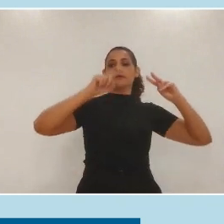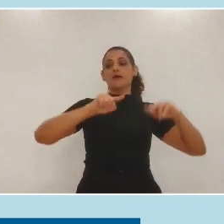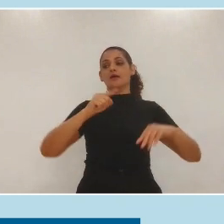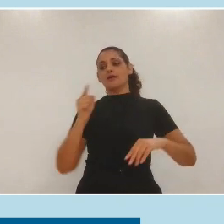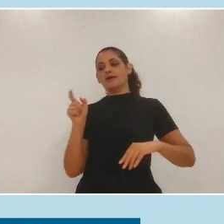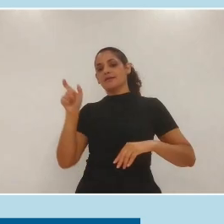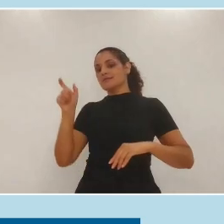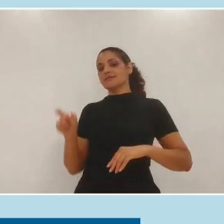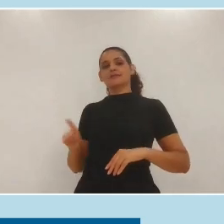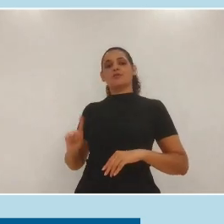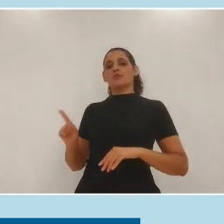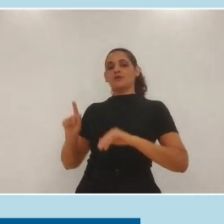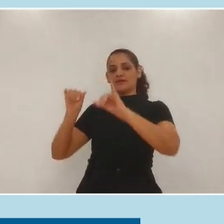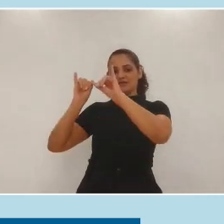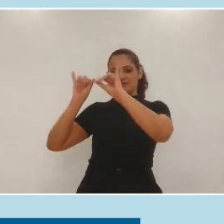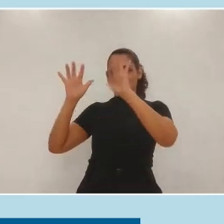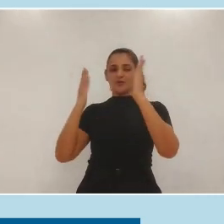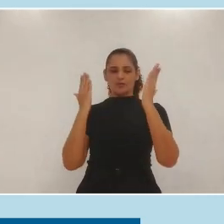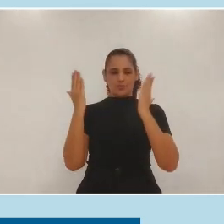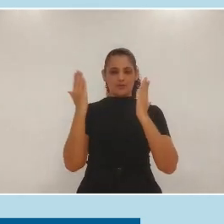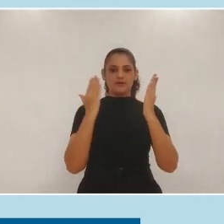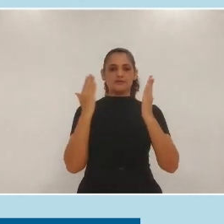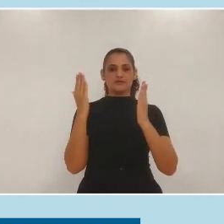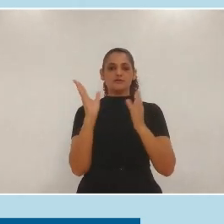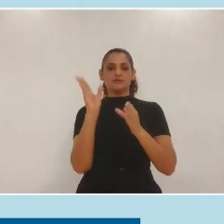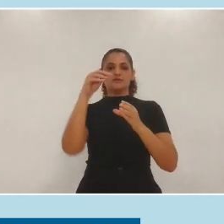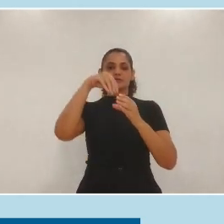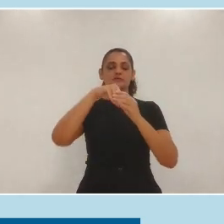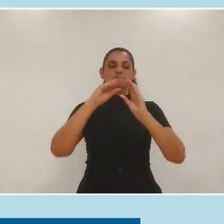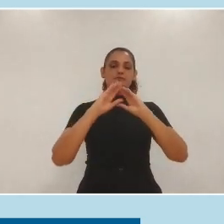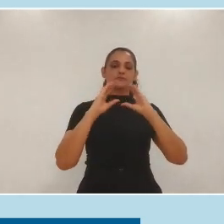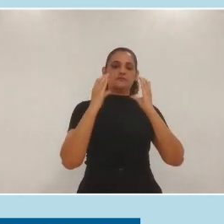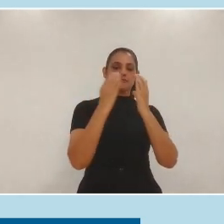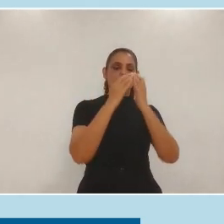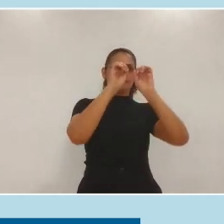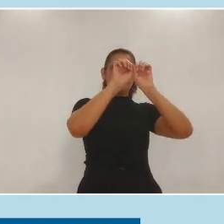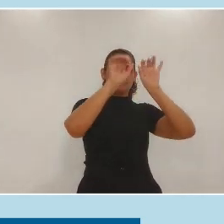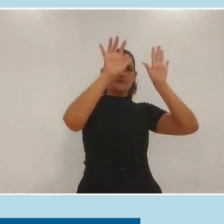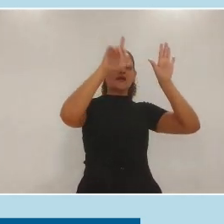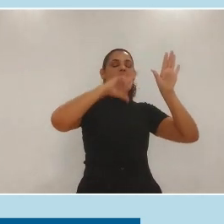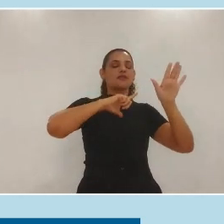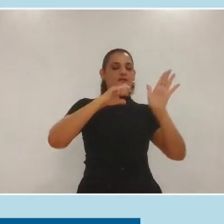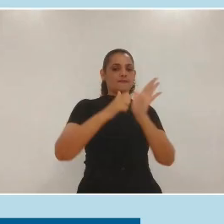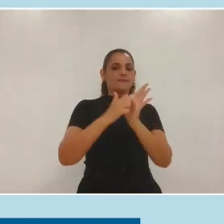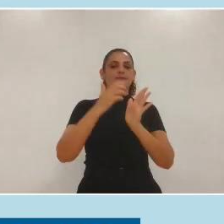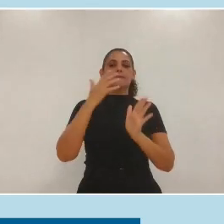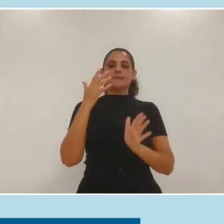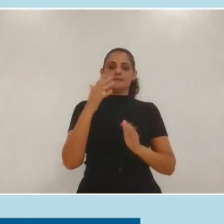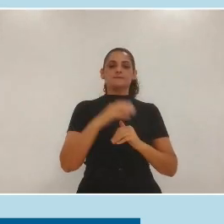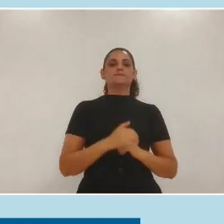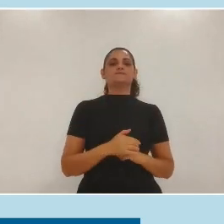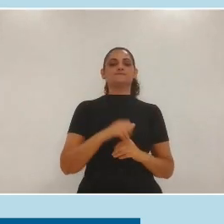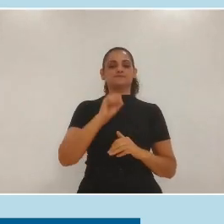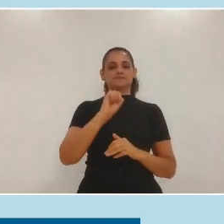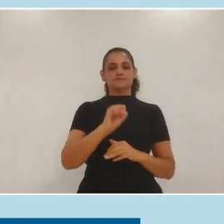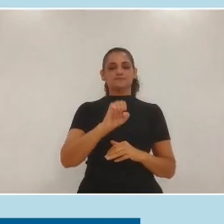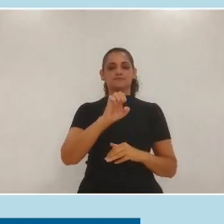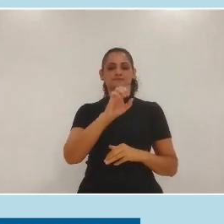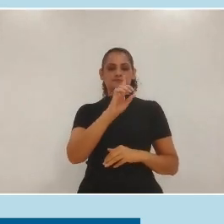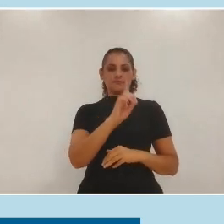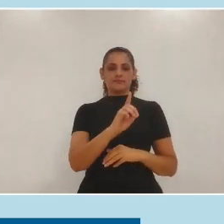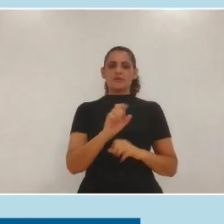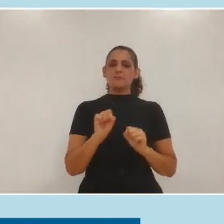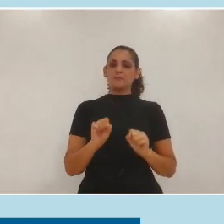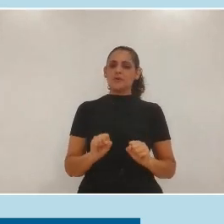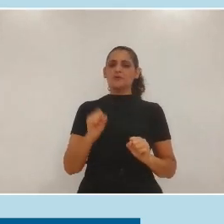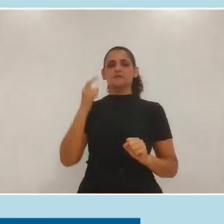você vai ver dentro da comunidade autista bastante pessoas com síndrome de Ehlers-Danlos. E aí você pode estar pensando assim,